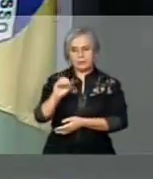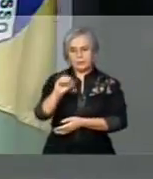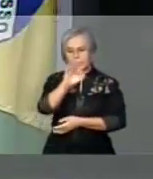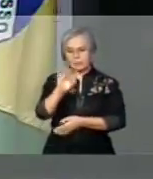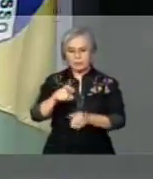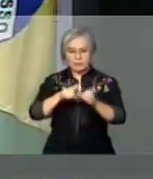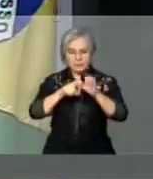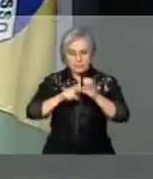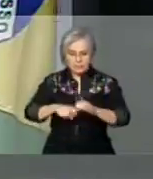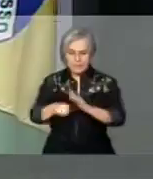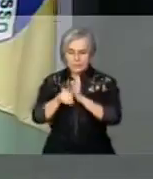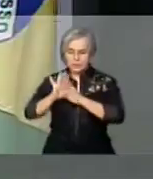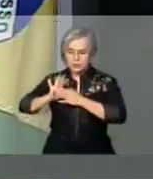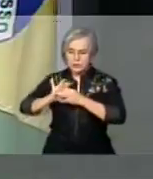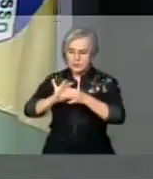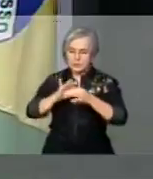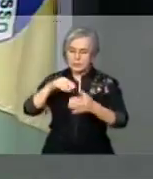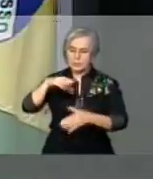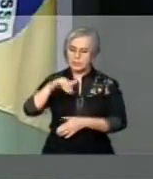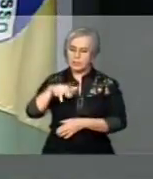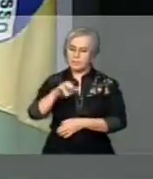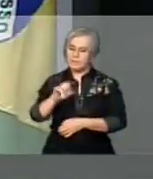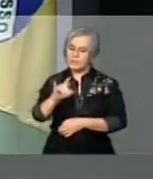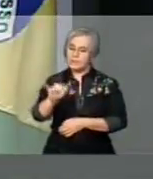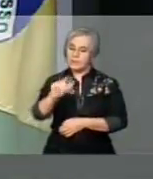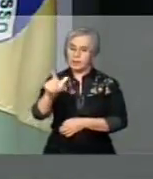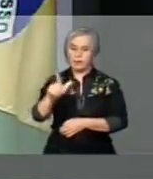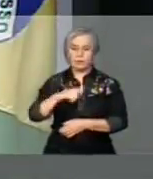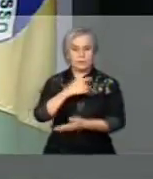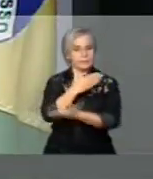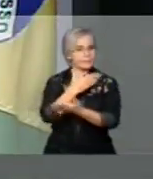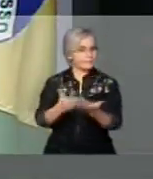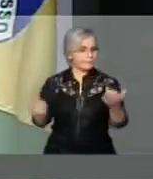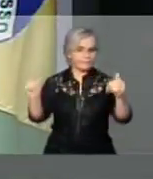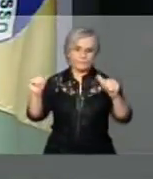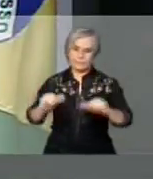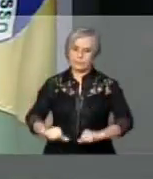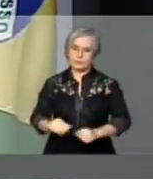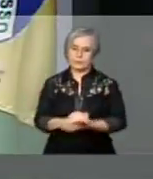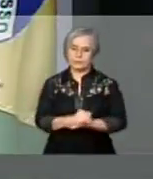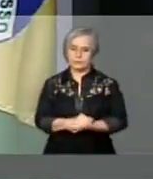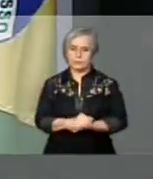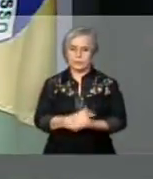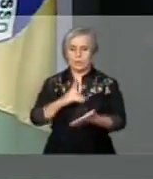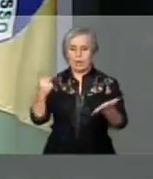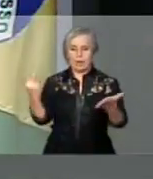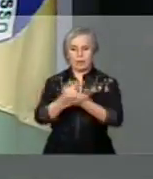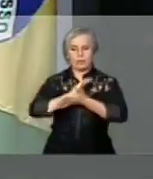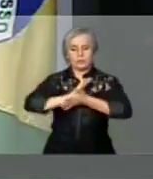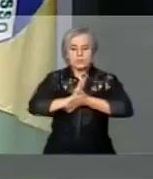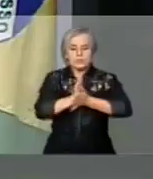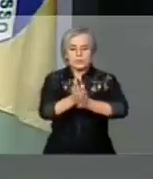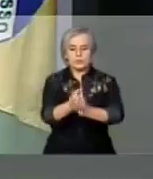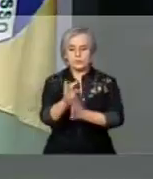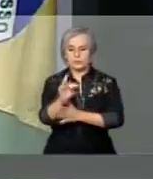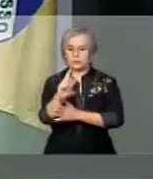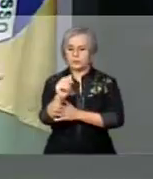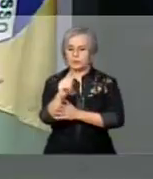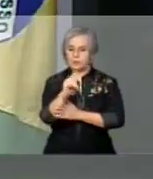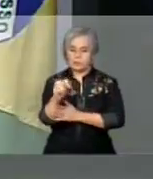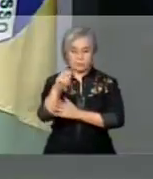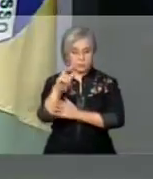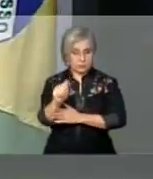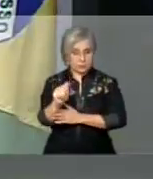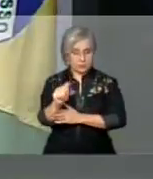dependentes dessa cadeia mineral, estão absolutamente. O efeito é duplo, pela tragédia provocada, pelo atingimento